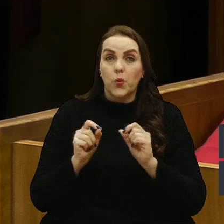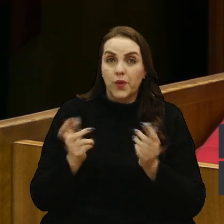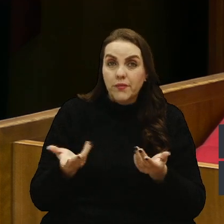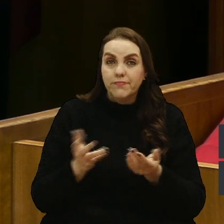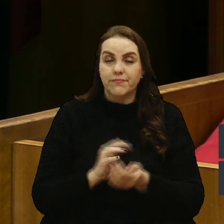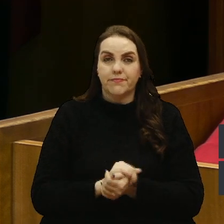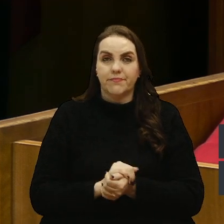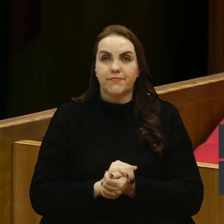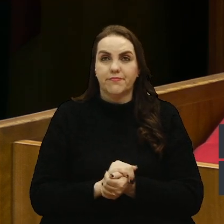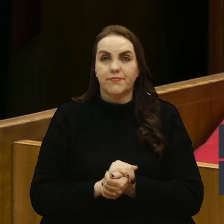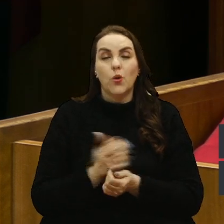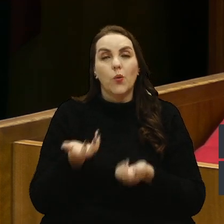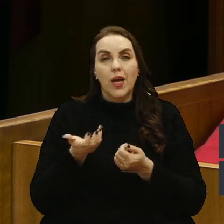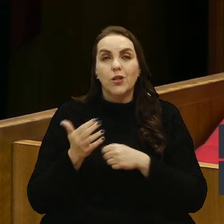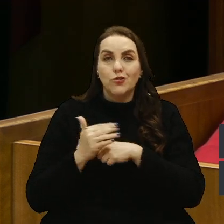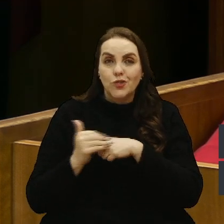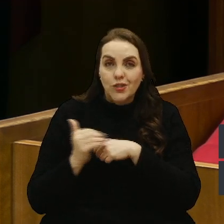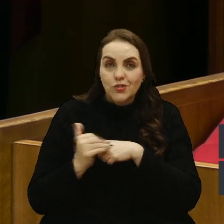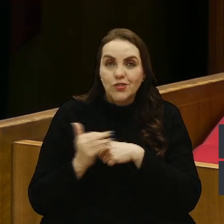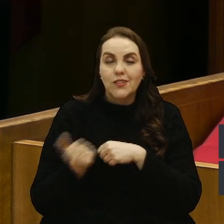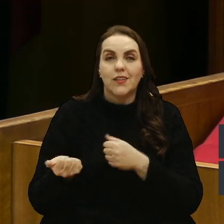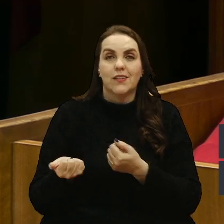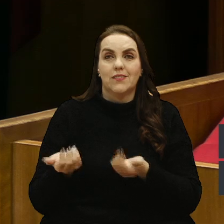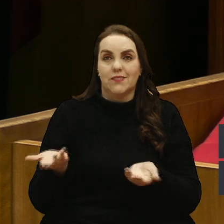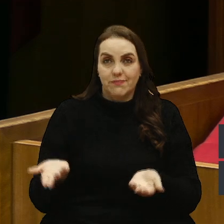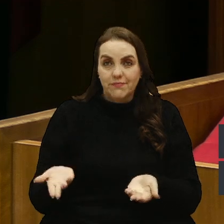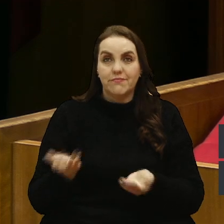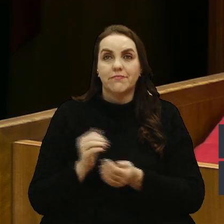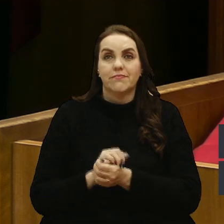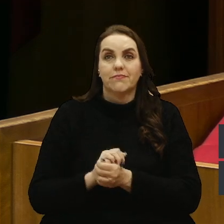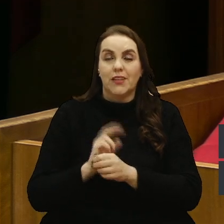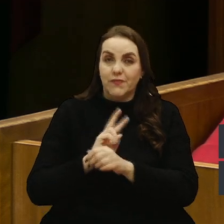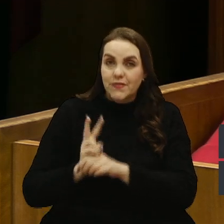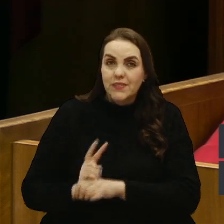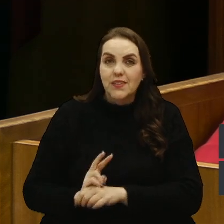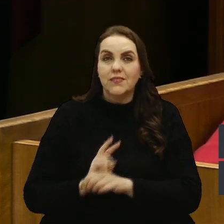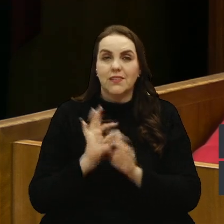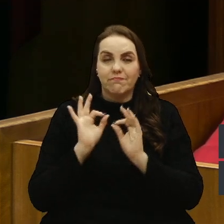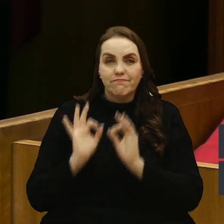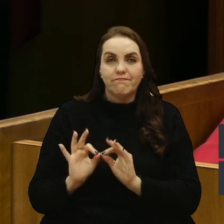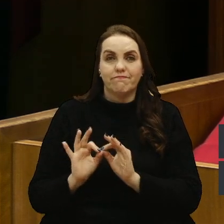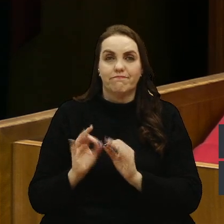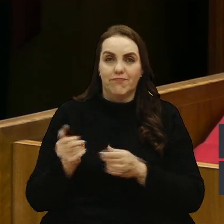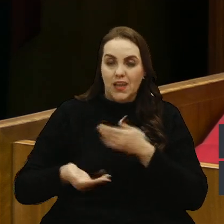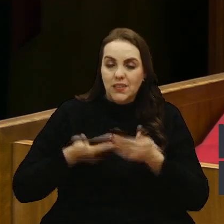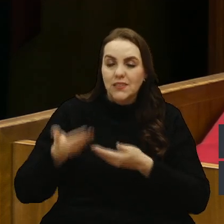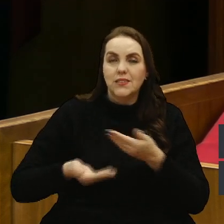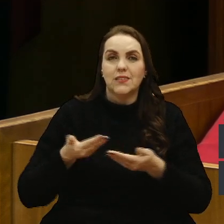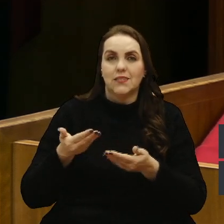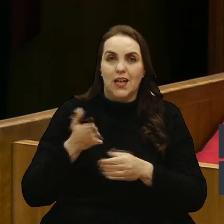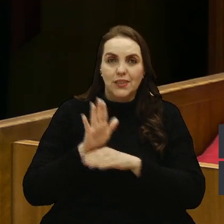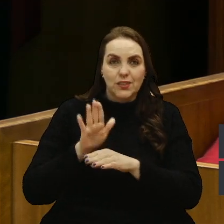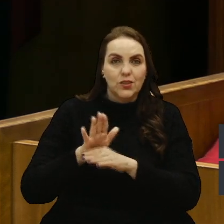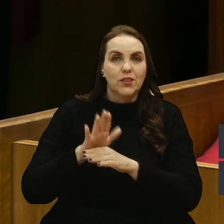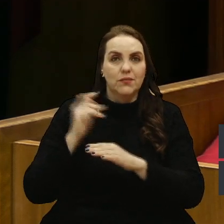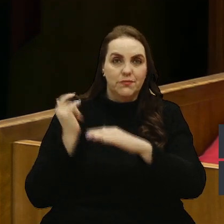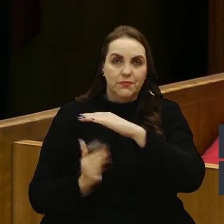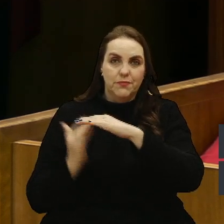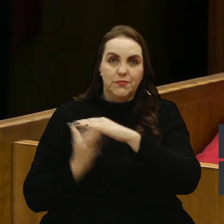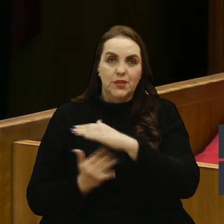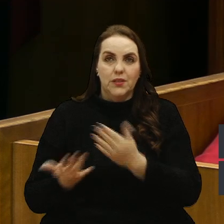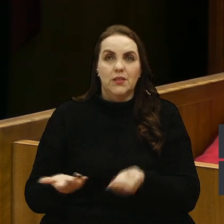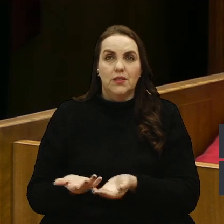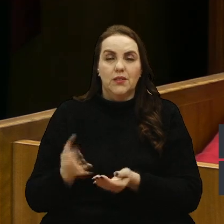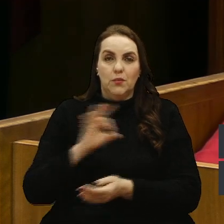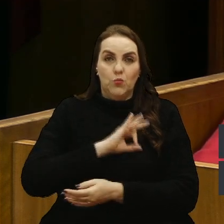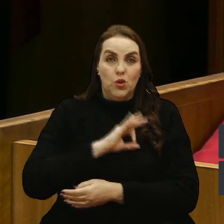por gentileza, fiscalizar a instituição que presta serviço para o imigrante. Eu quero que a Polícia